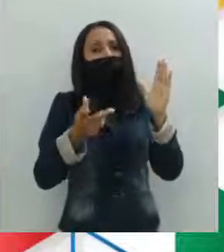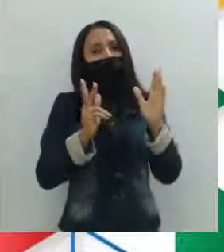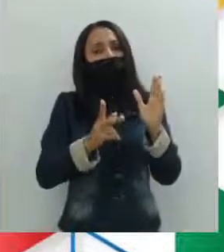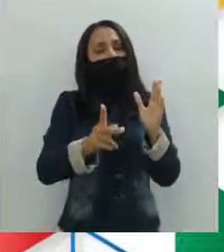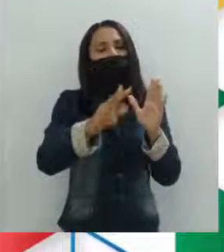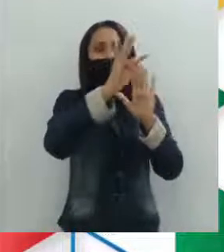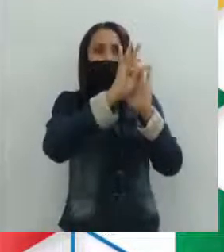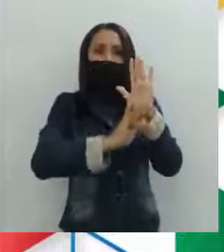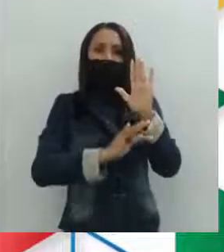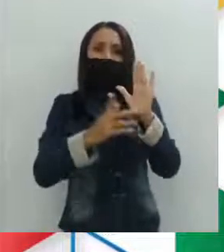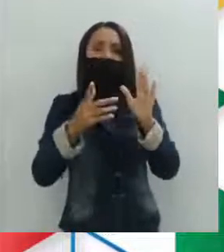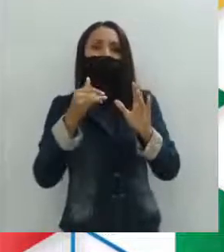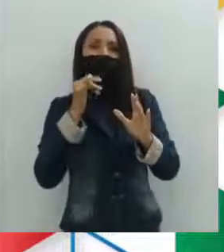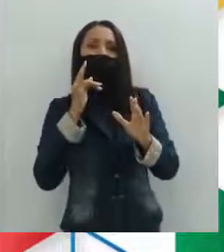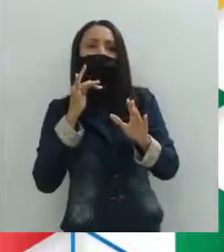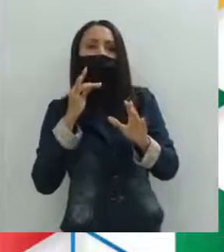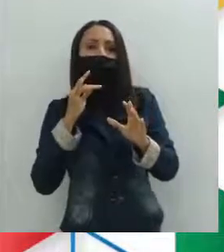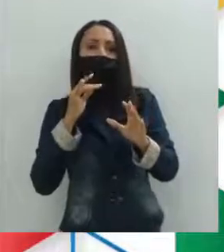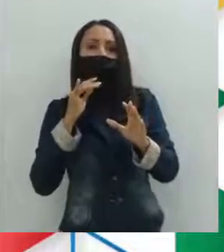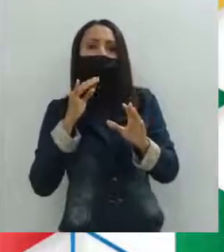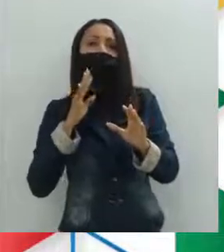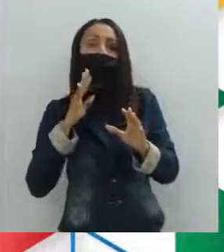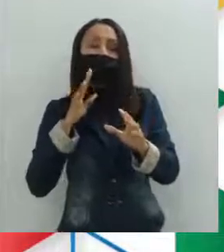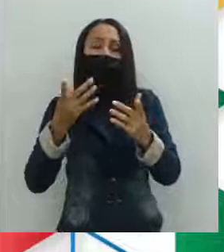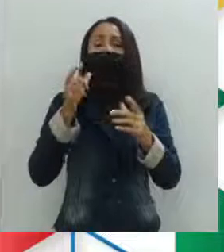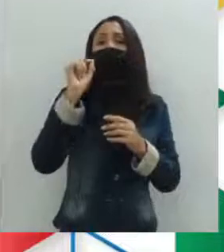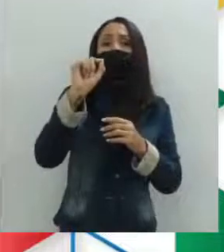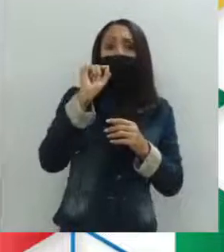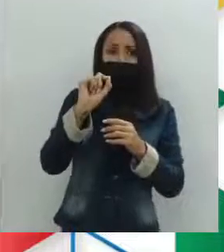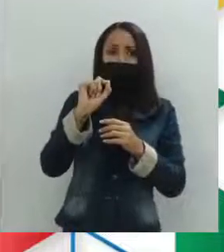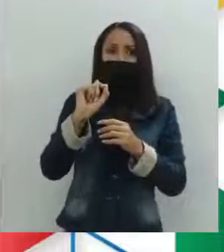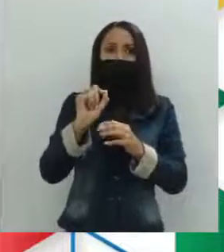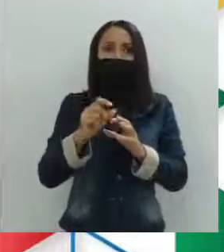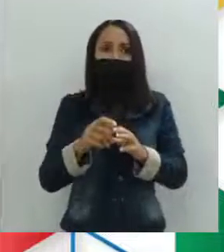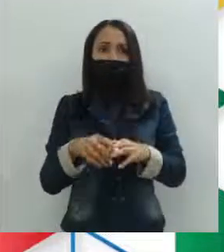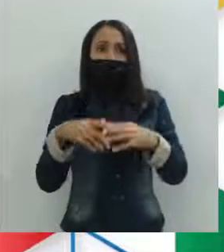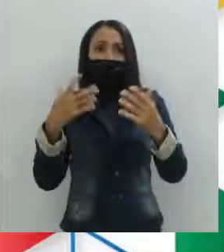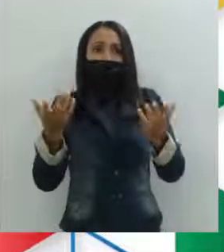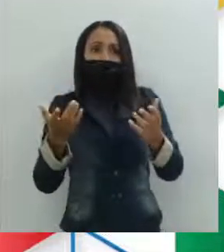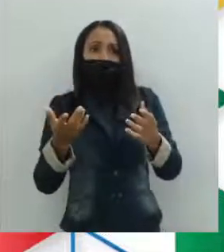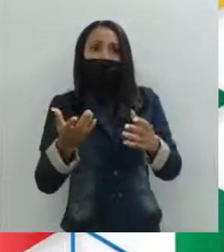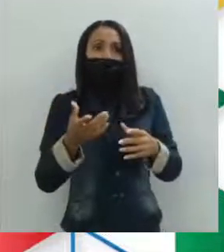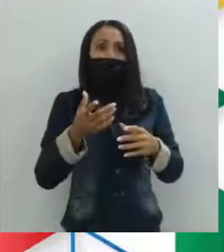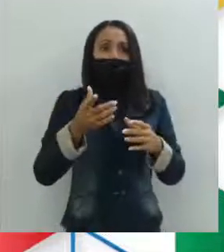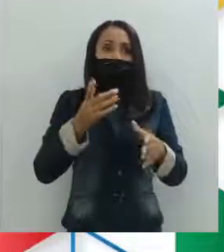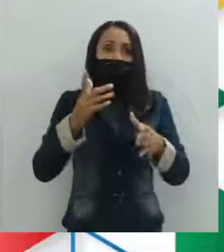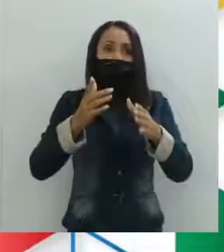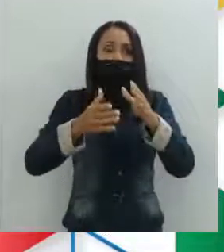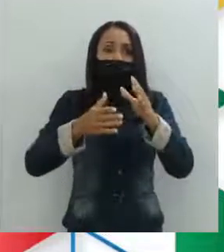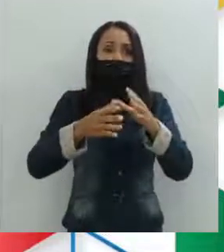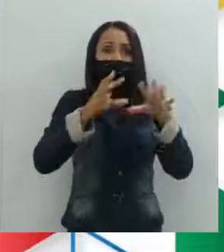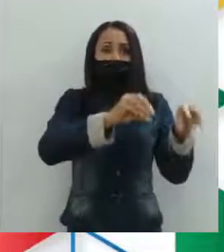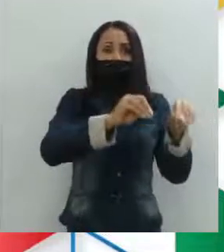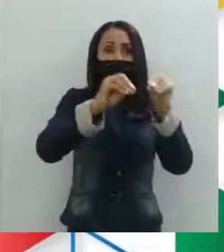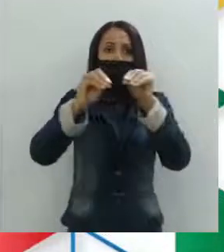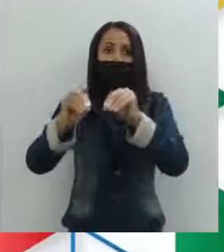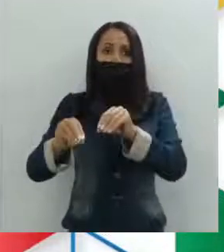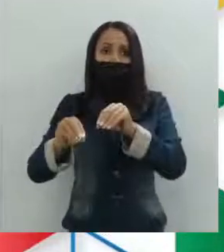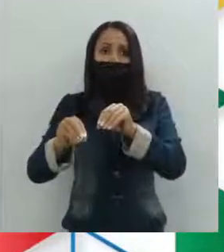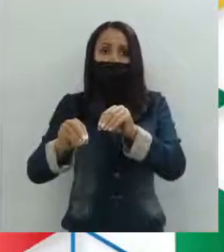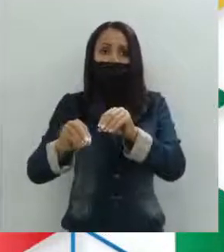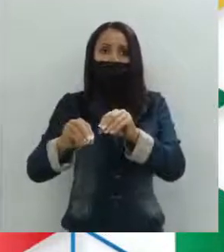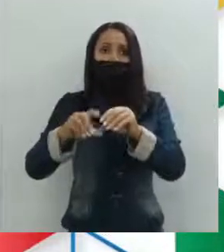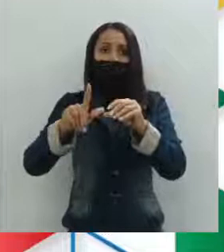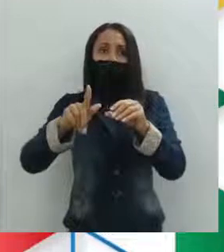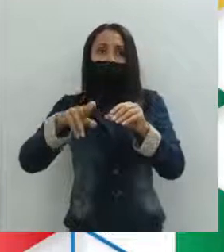e vamos conhecer. Olhem só, primeiro, o quê? Olha, um garoto sai de Honduras, atravessa a Guatemala